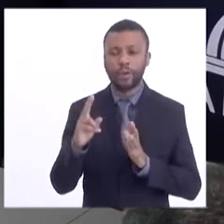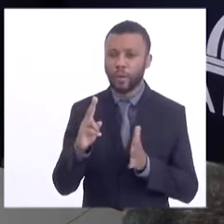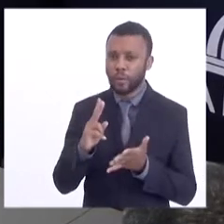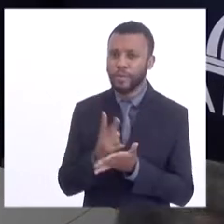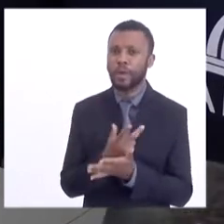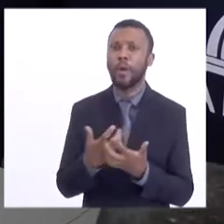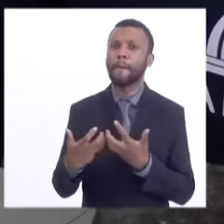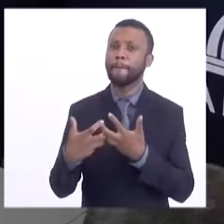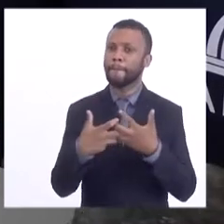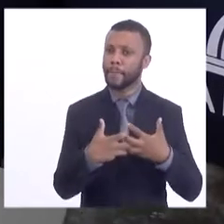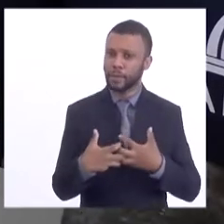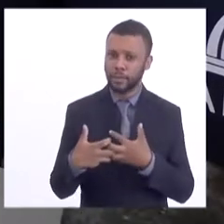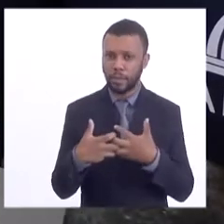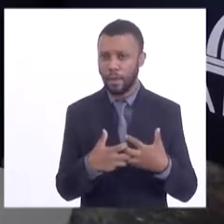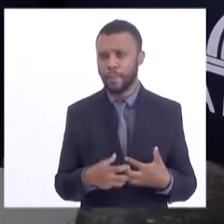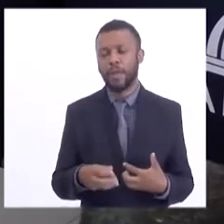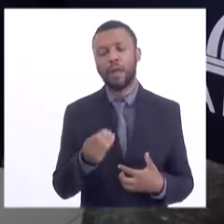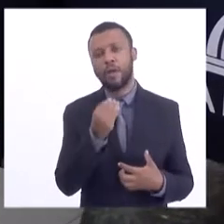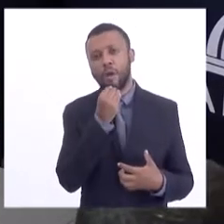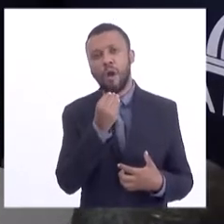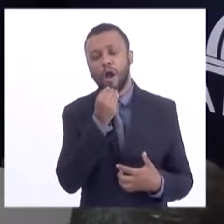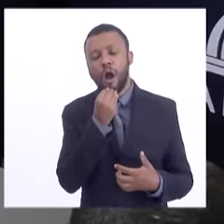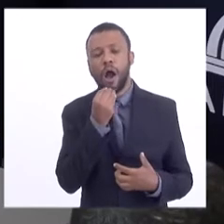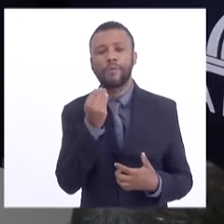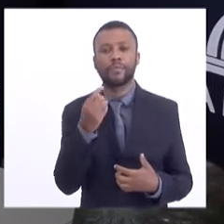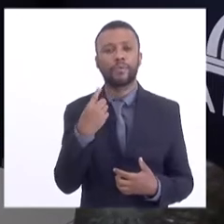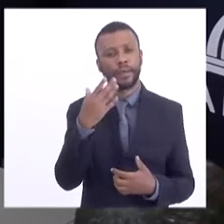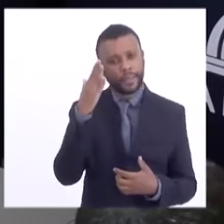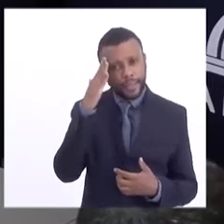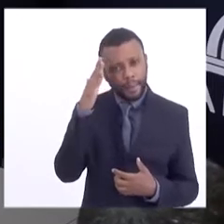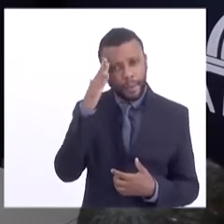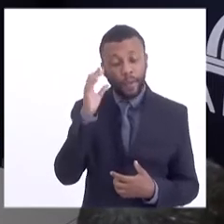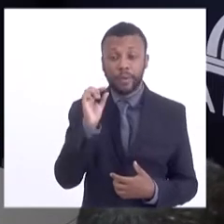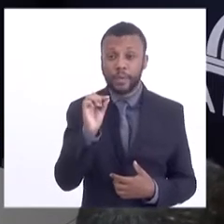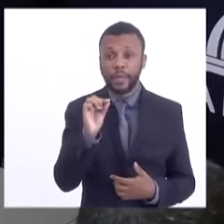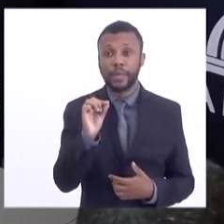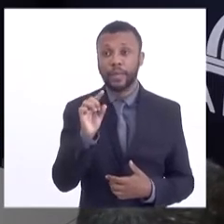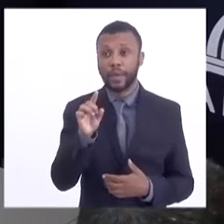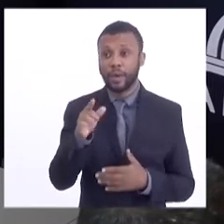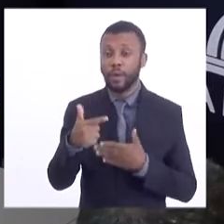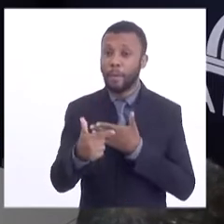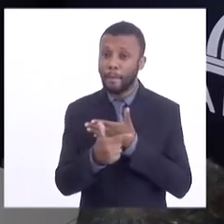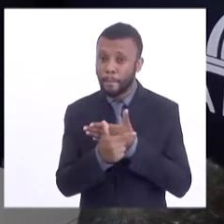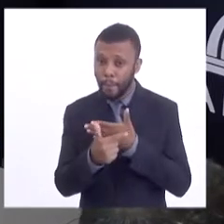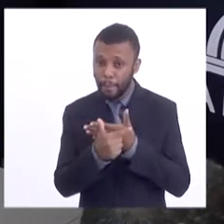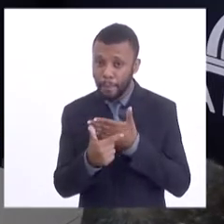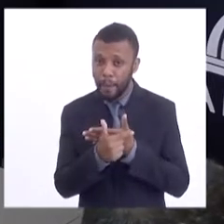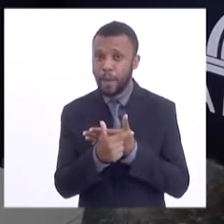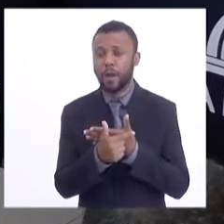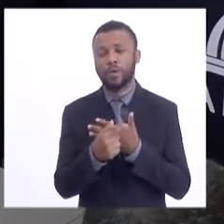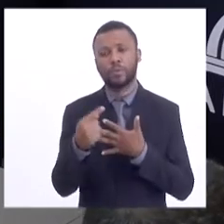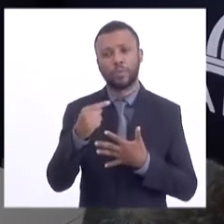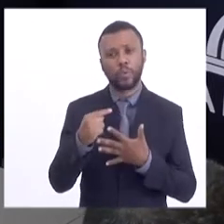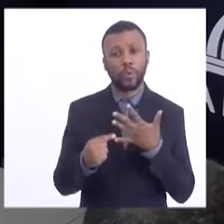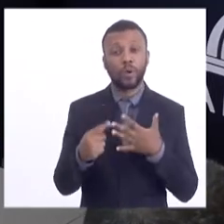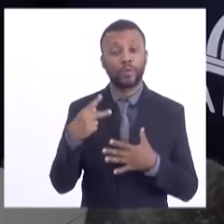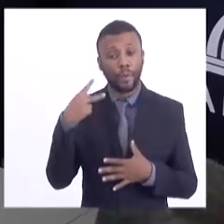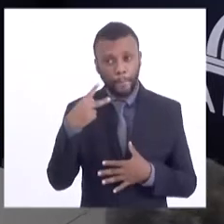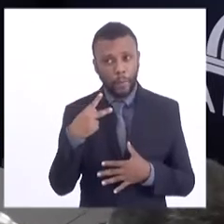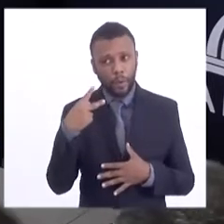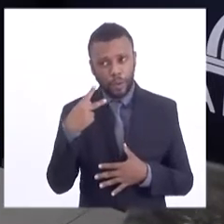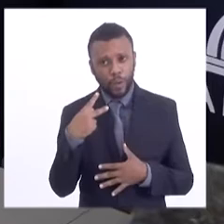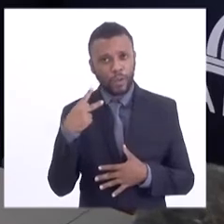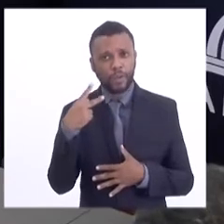Petrópolis e claro sabemos do papel em termos de políticas públicas